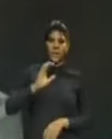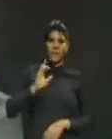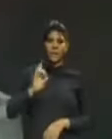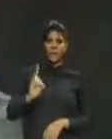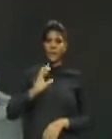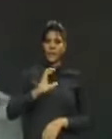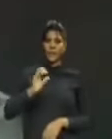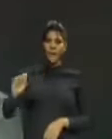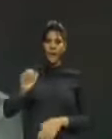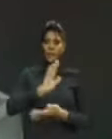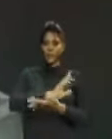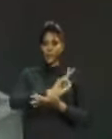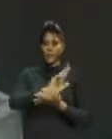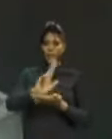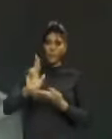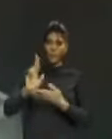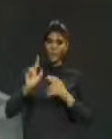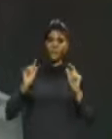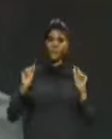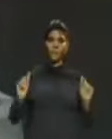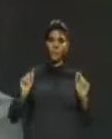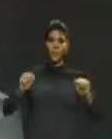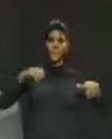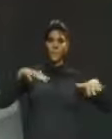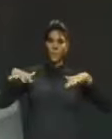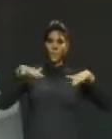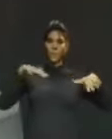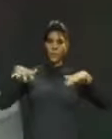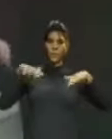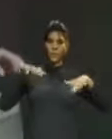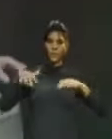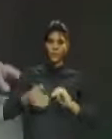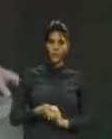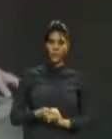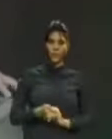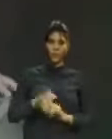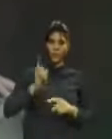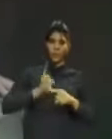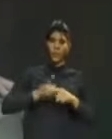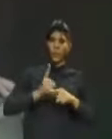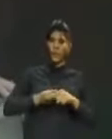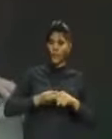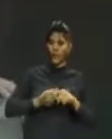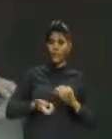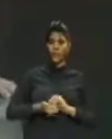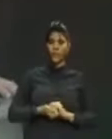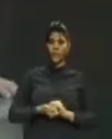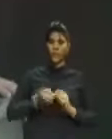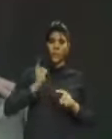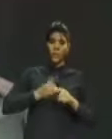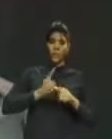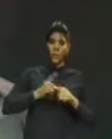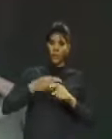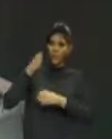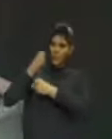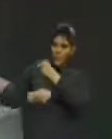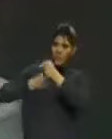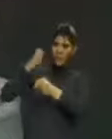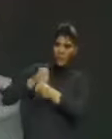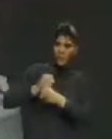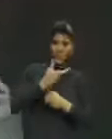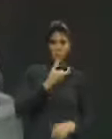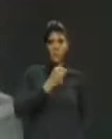em torno de um grande movimento. Por que isso? Porque naqueles anos de 2015